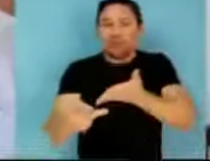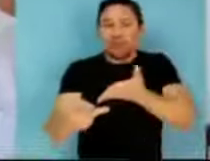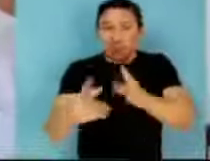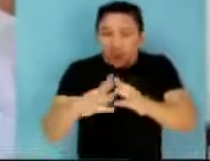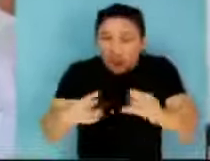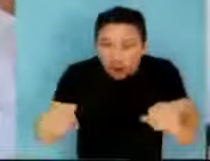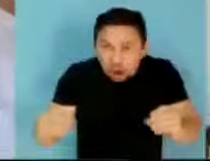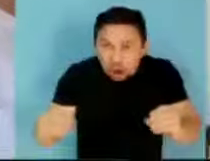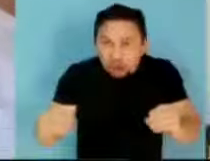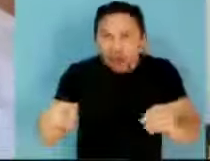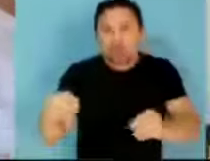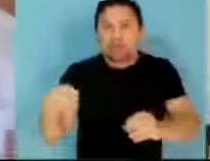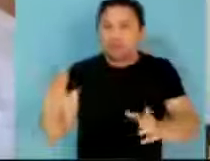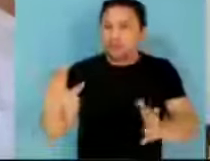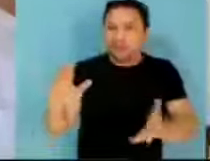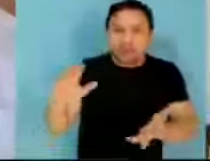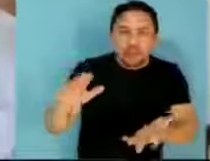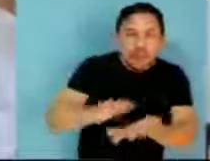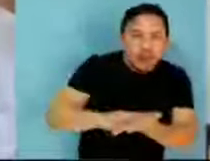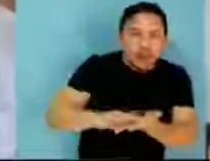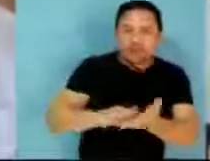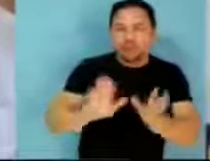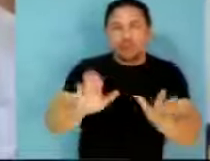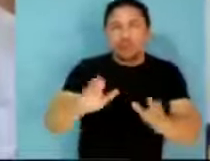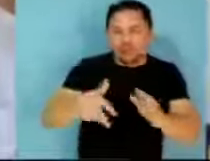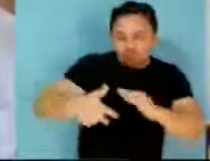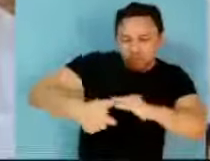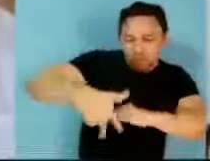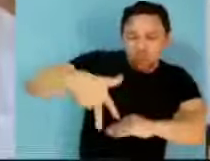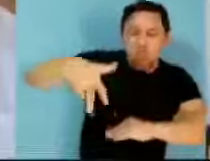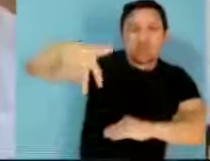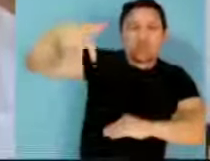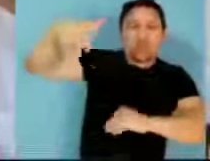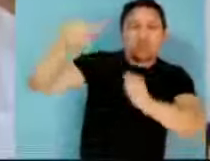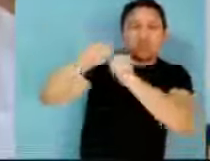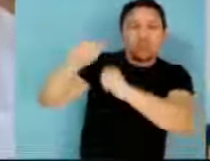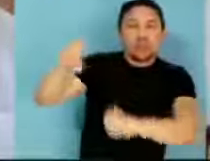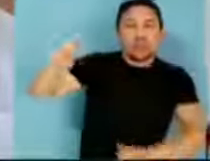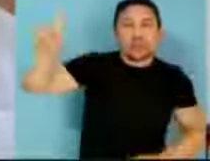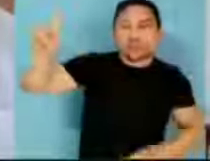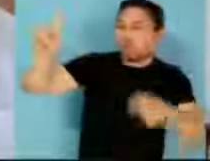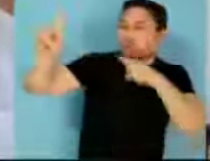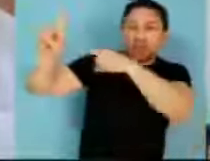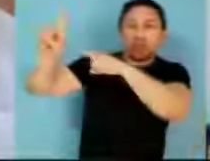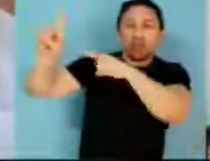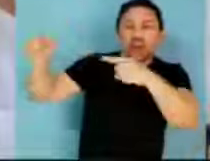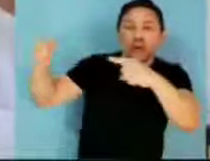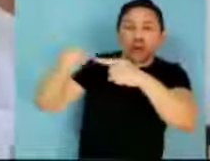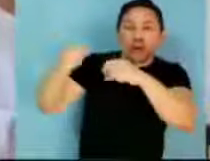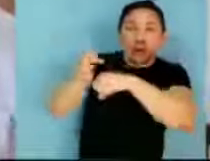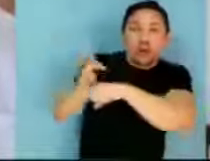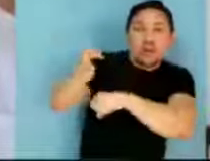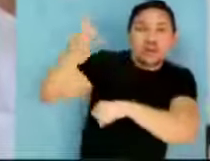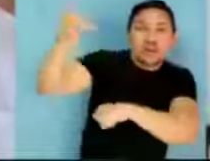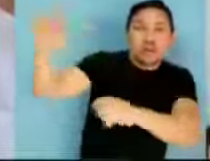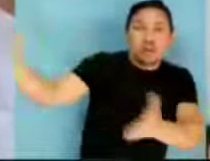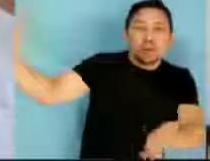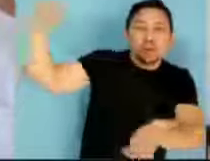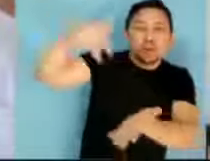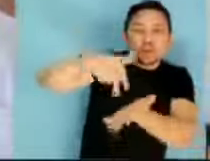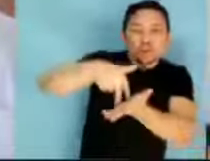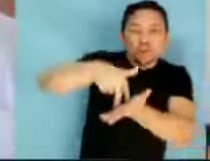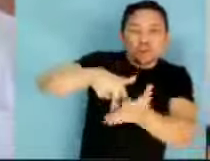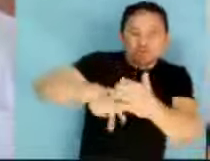passa pela sua morte, a vida continua em Deus, a pessoa continua para a esperança